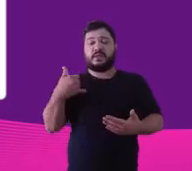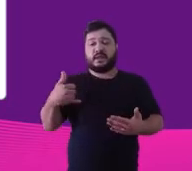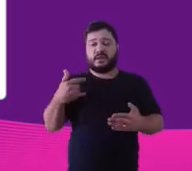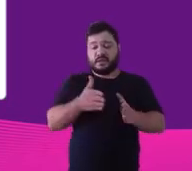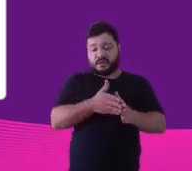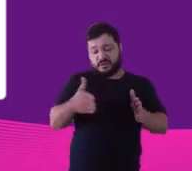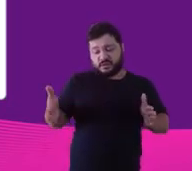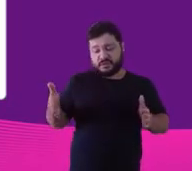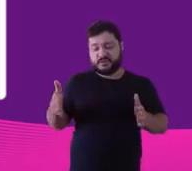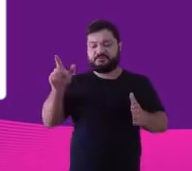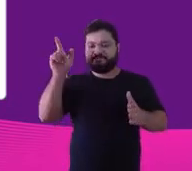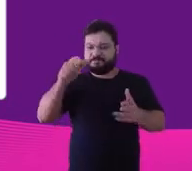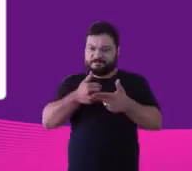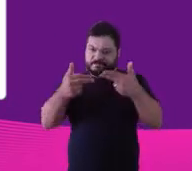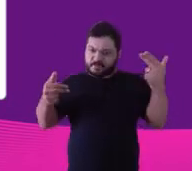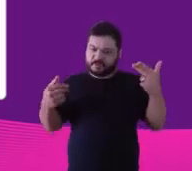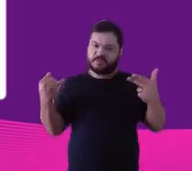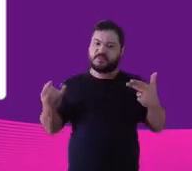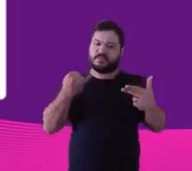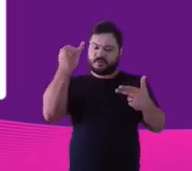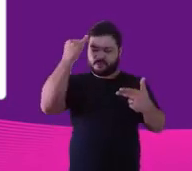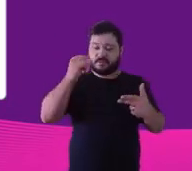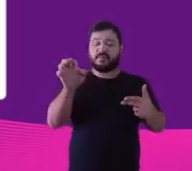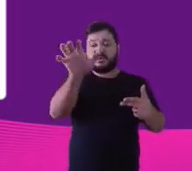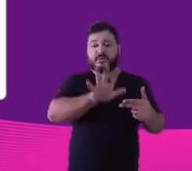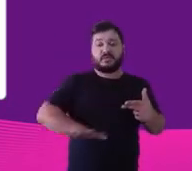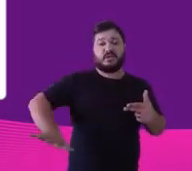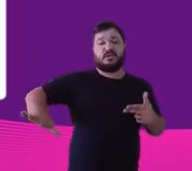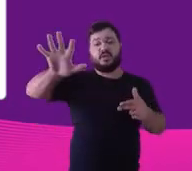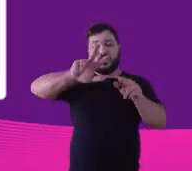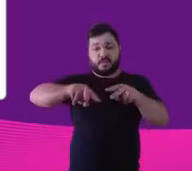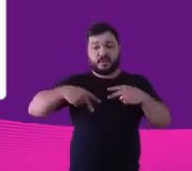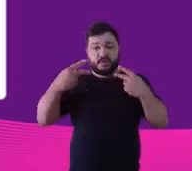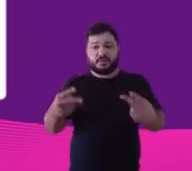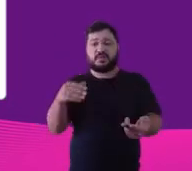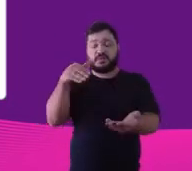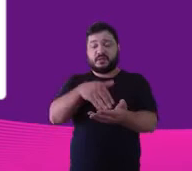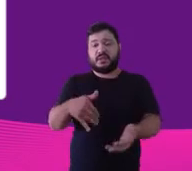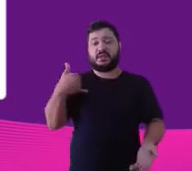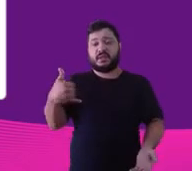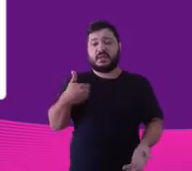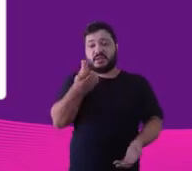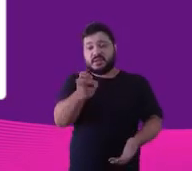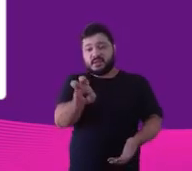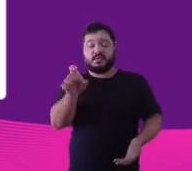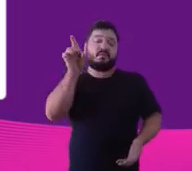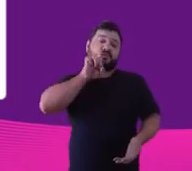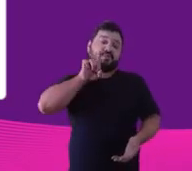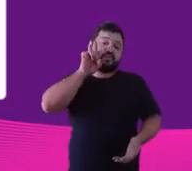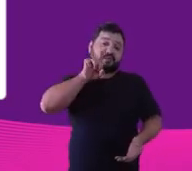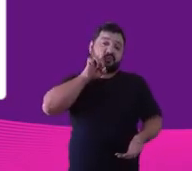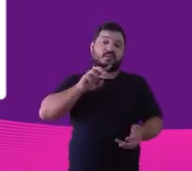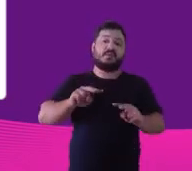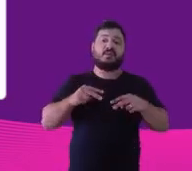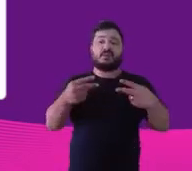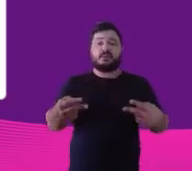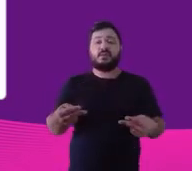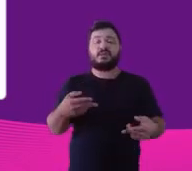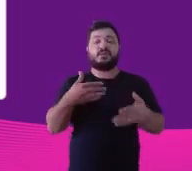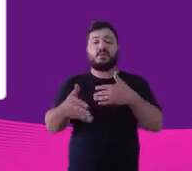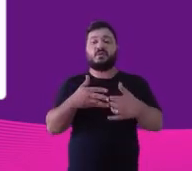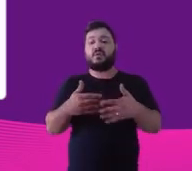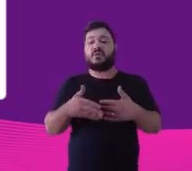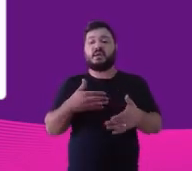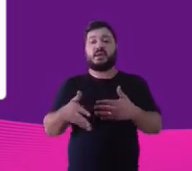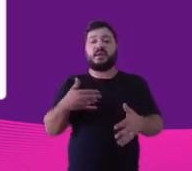cronológica é um fator preponderante na Europa se tanta Terra 65 nos Estados Unidos se transporta em